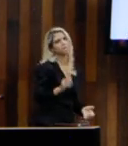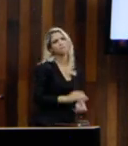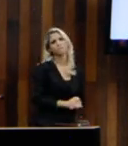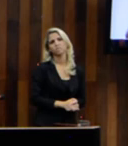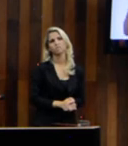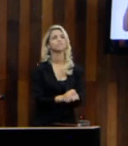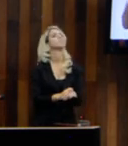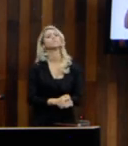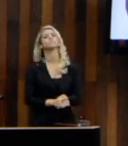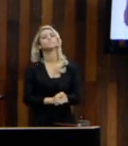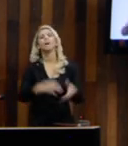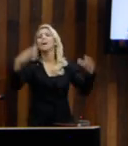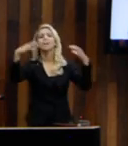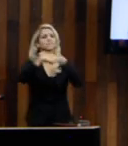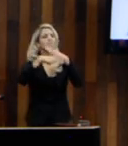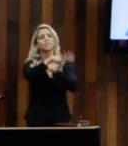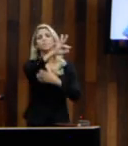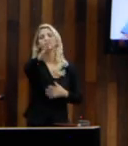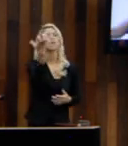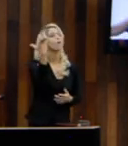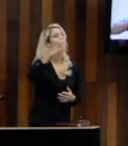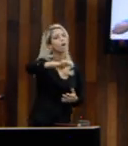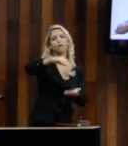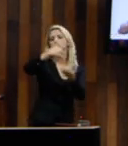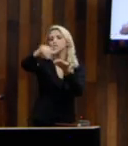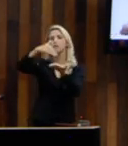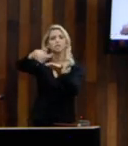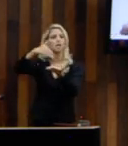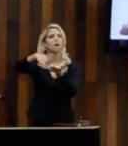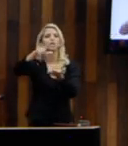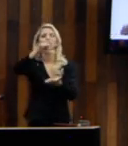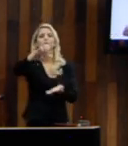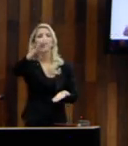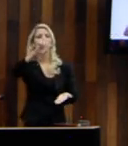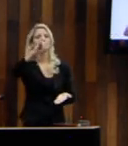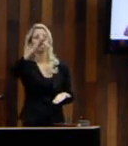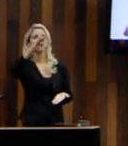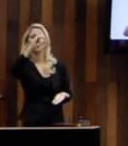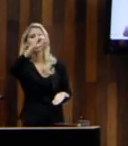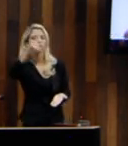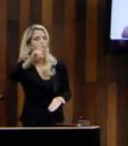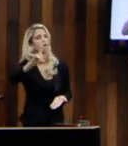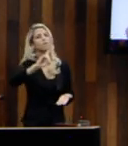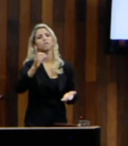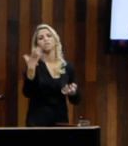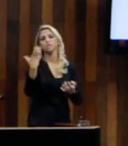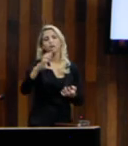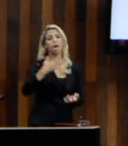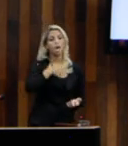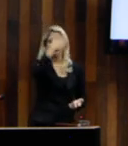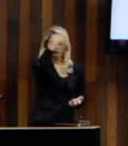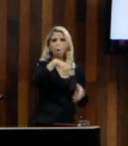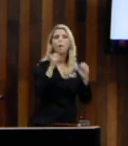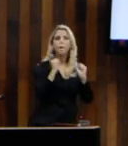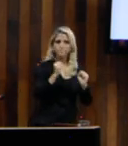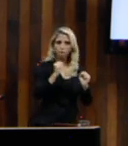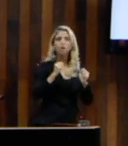pertence a Cabo Frio, nem Cabo Frio que é ele aqui. Eu falei para ele, em frente à prefeitura, eu posso ficar sem